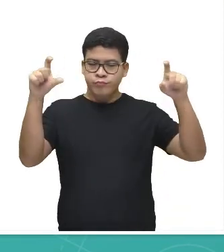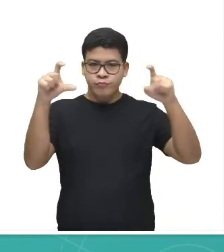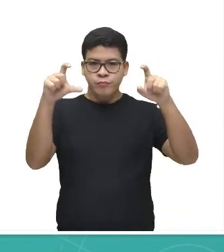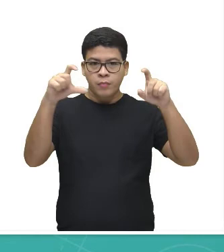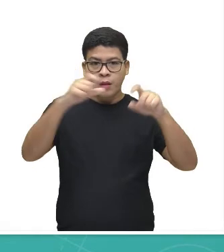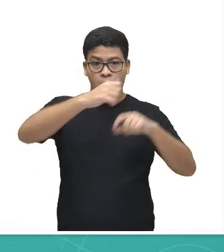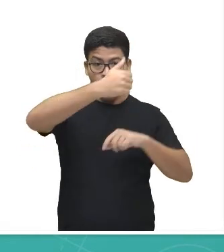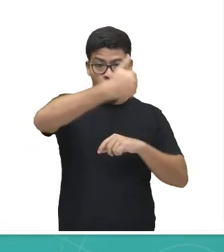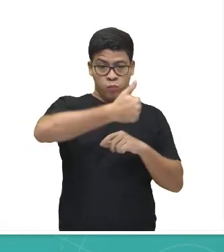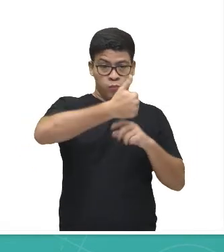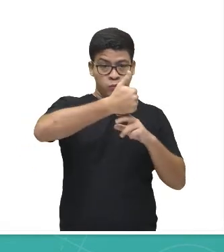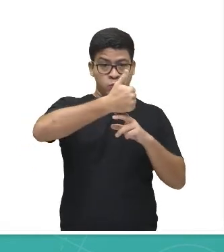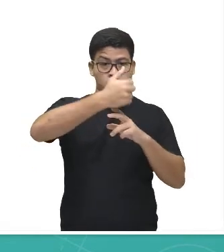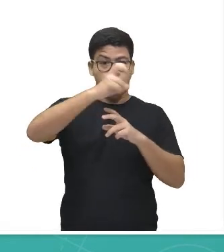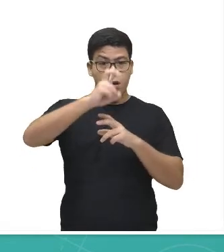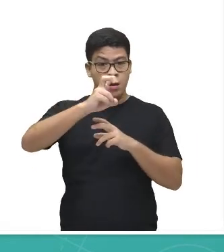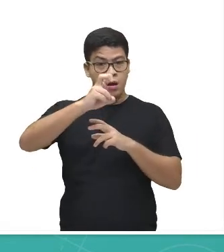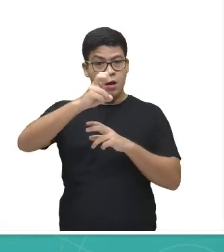que é